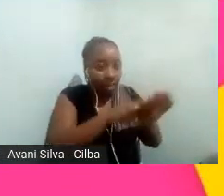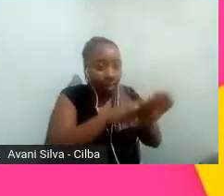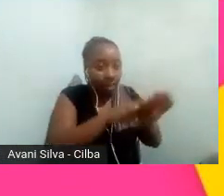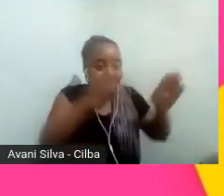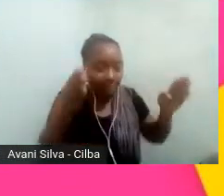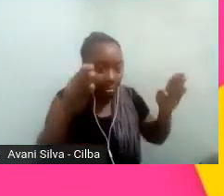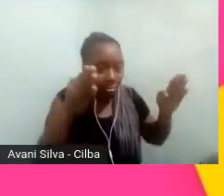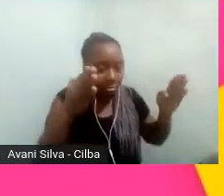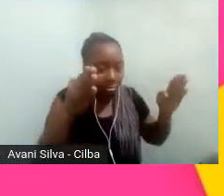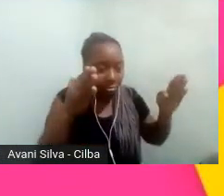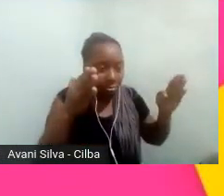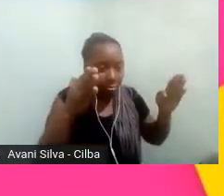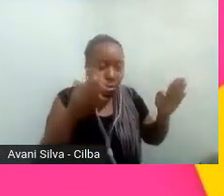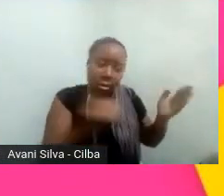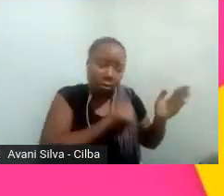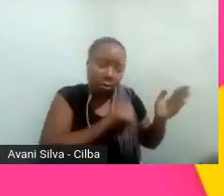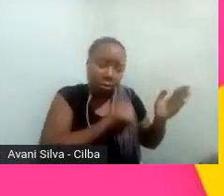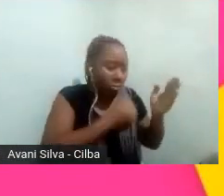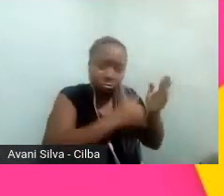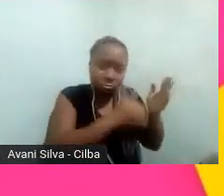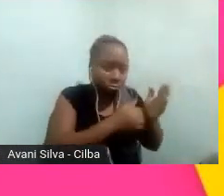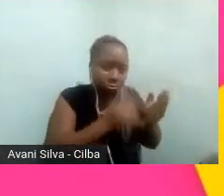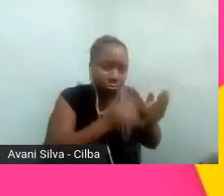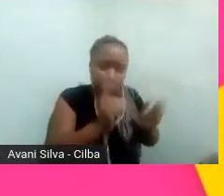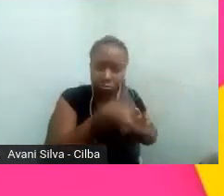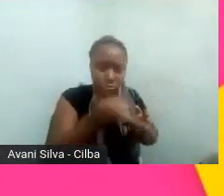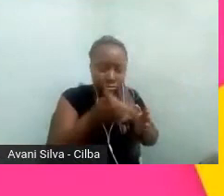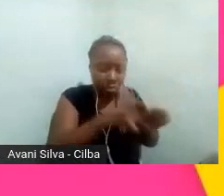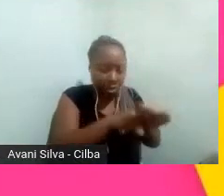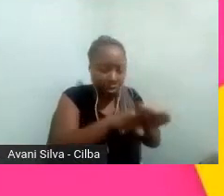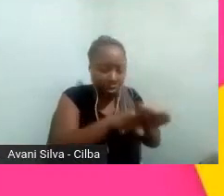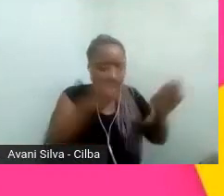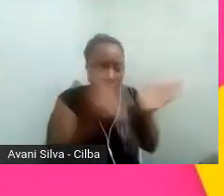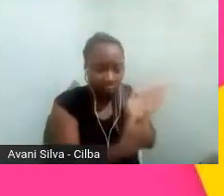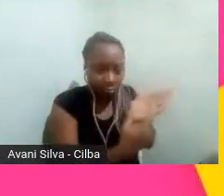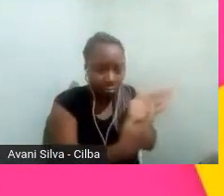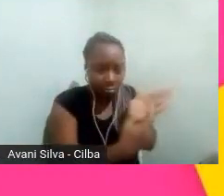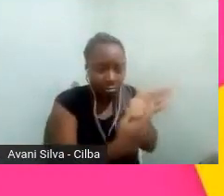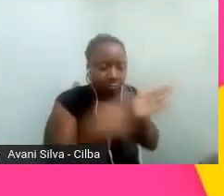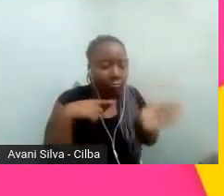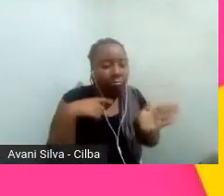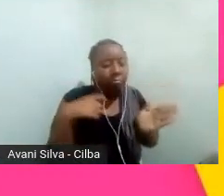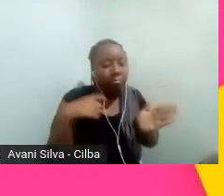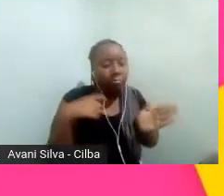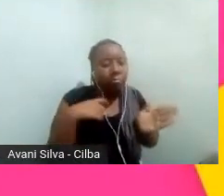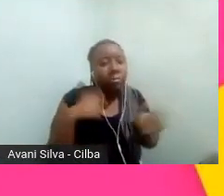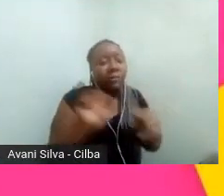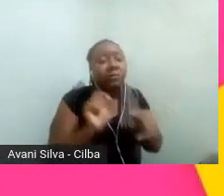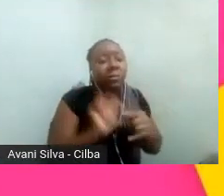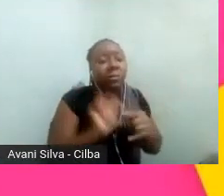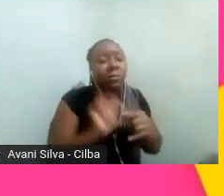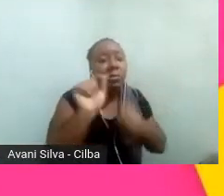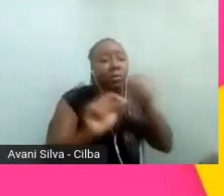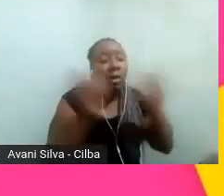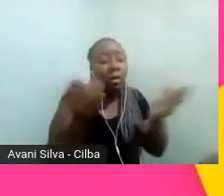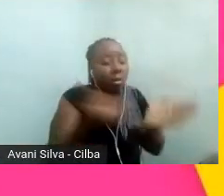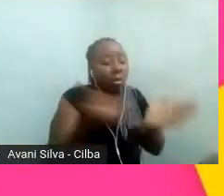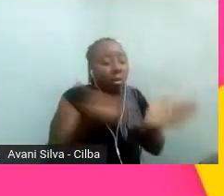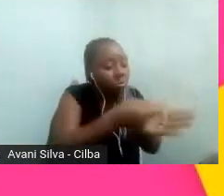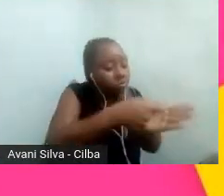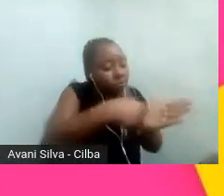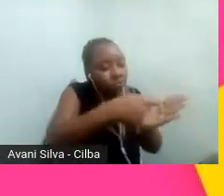código padrão quando você abre esse programa. E o que nós vamos fazer agora é escrever o que